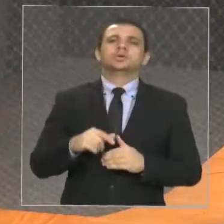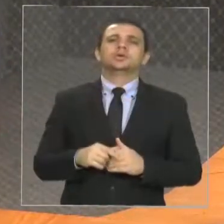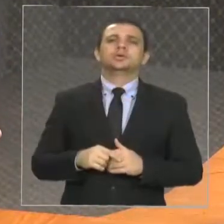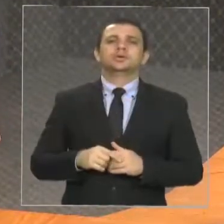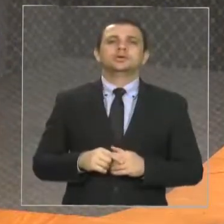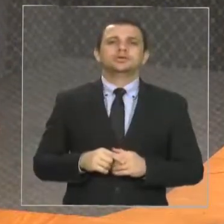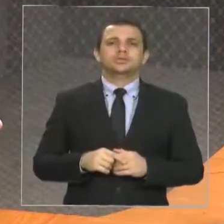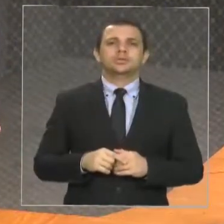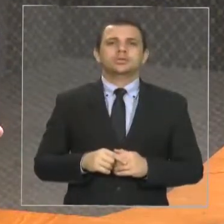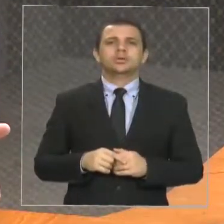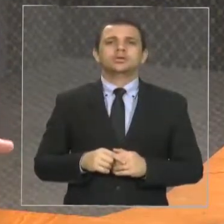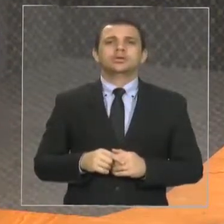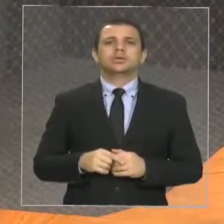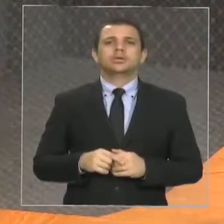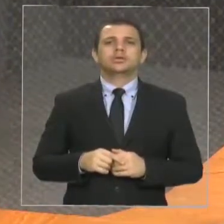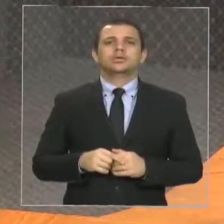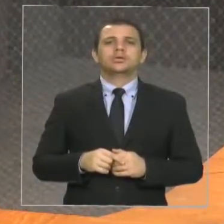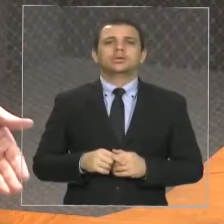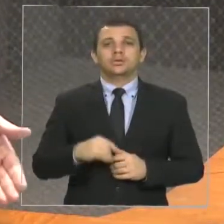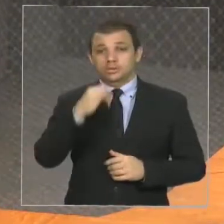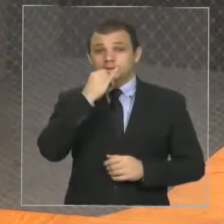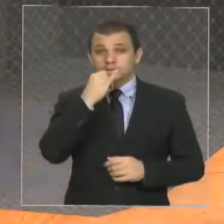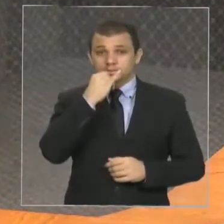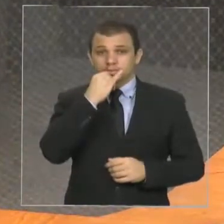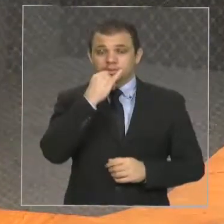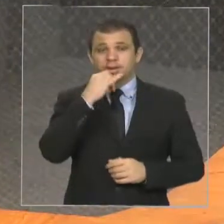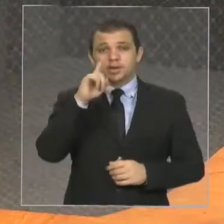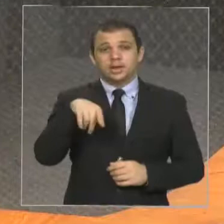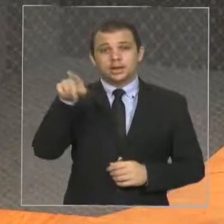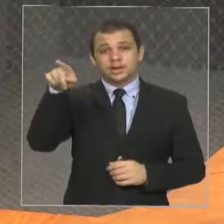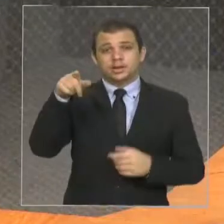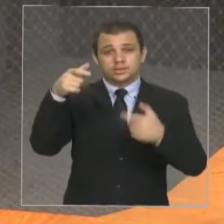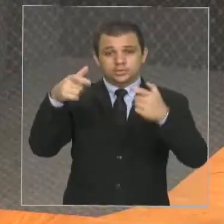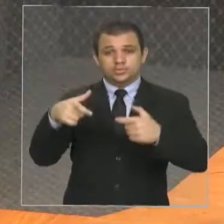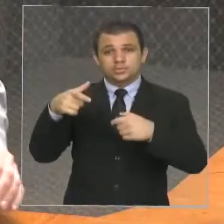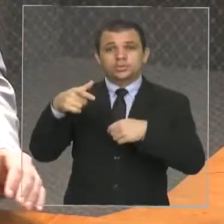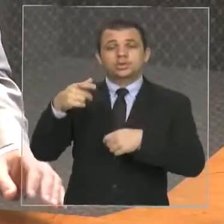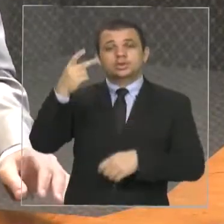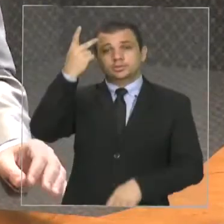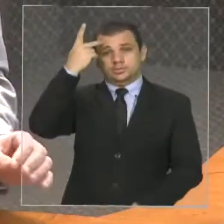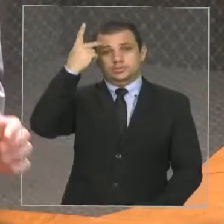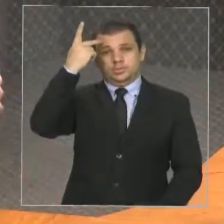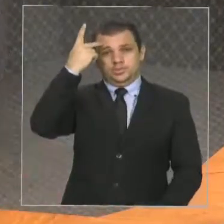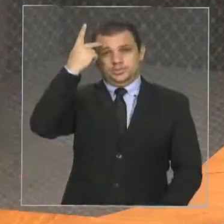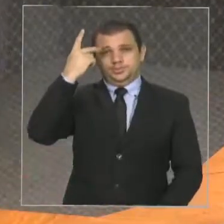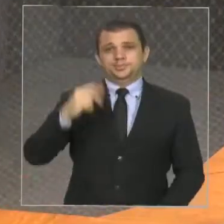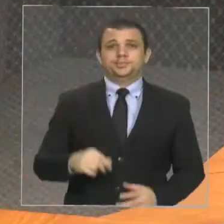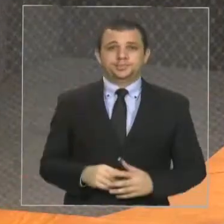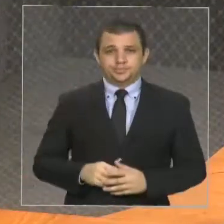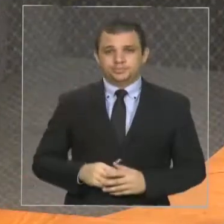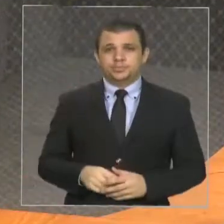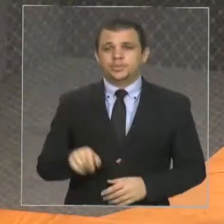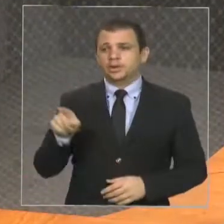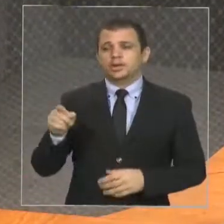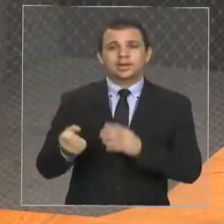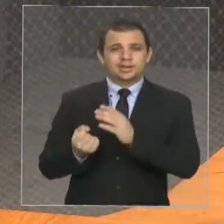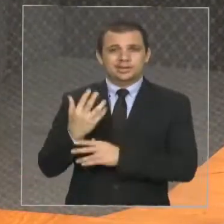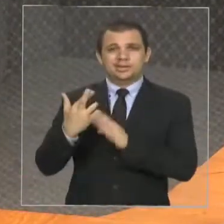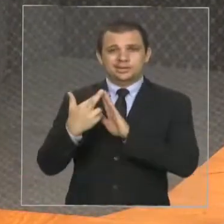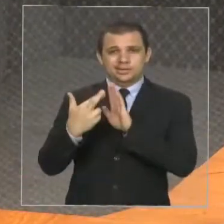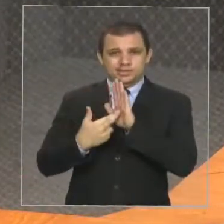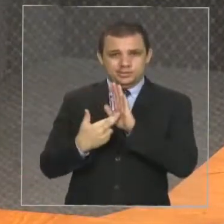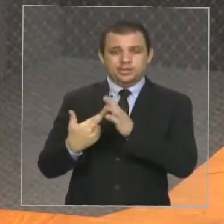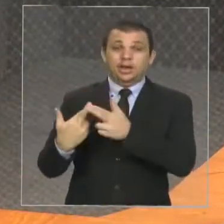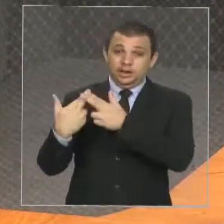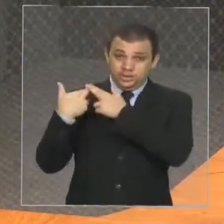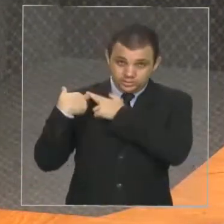os Uberes e os taxistas. Um exemplo que eu posso citar é o de São Paulo, onde lá, na hora de regulamentar, que é a